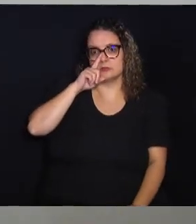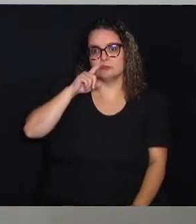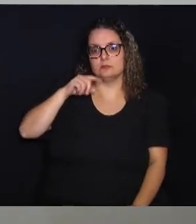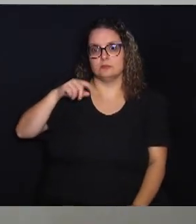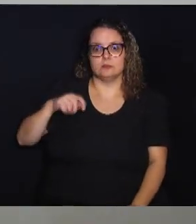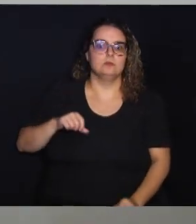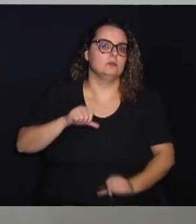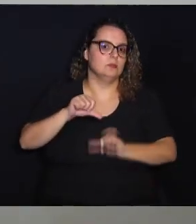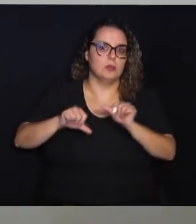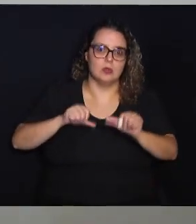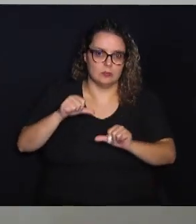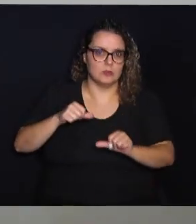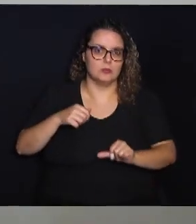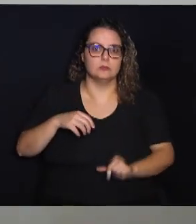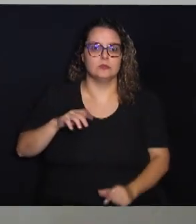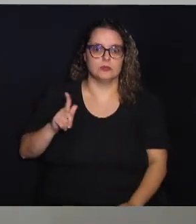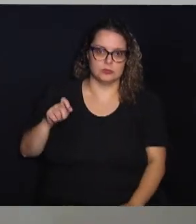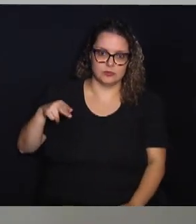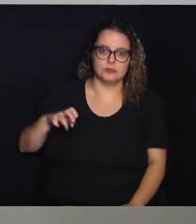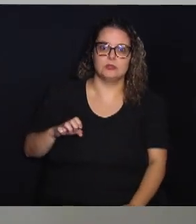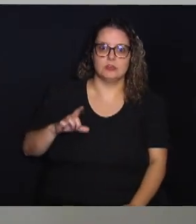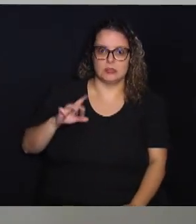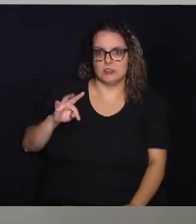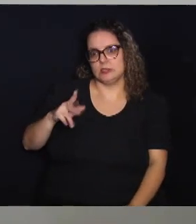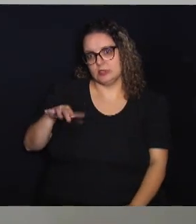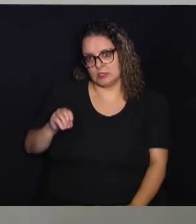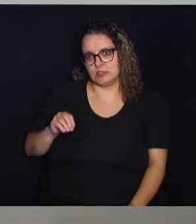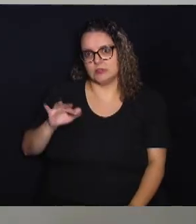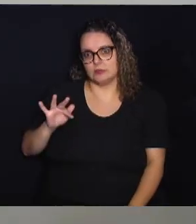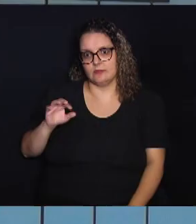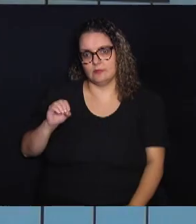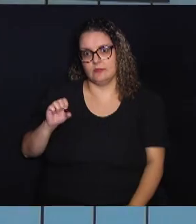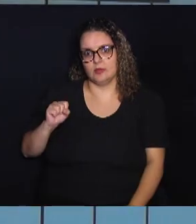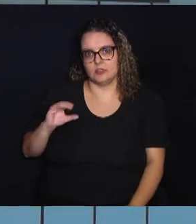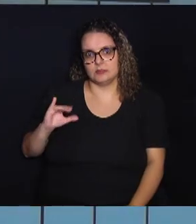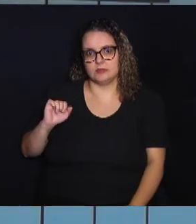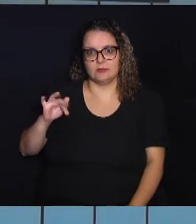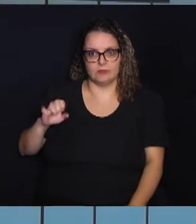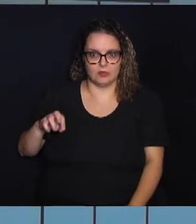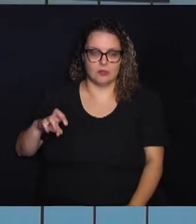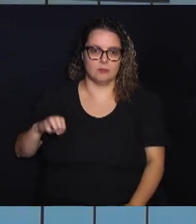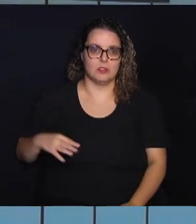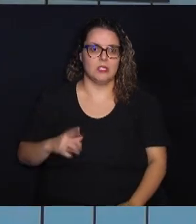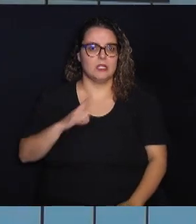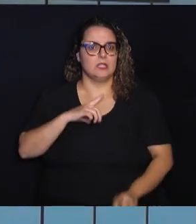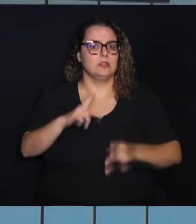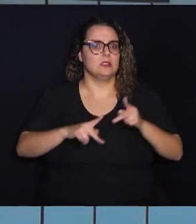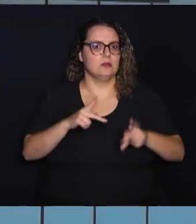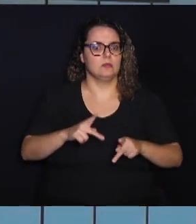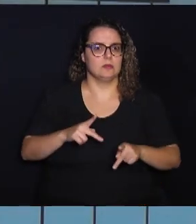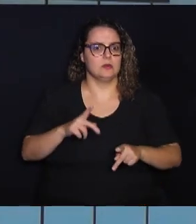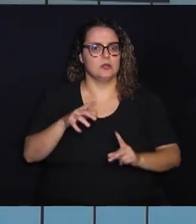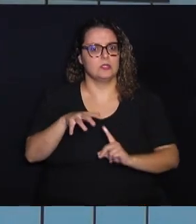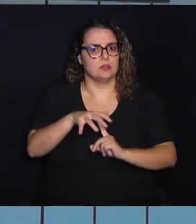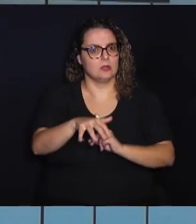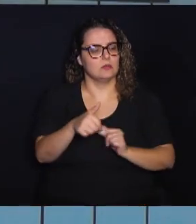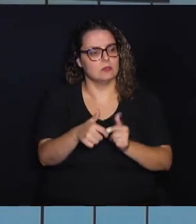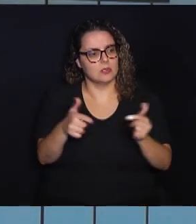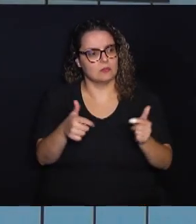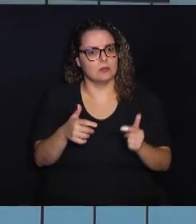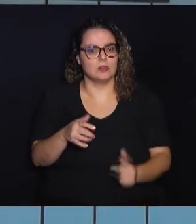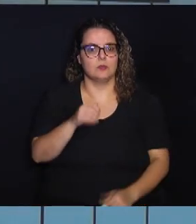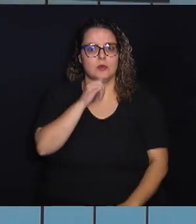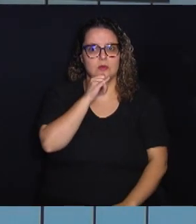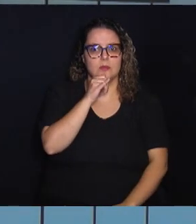uma mutação nesse gene, ter um traço falciforme, por exemplo. Doutora, tem uma população que ele mais atinge? No